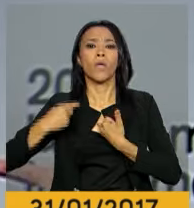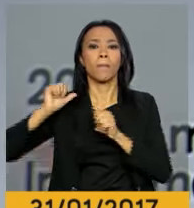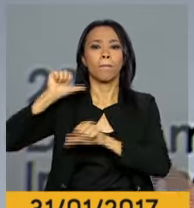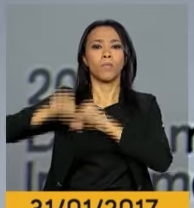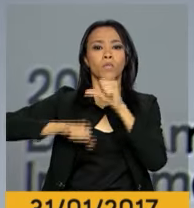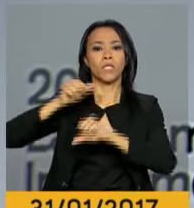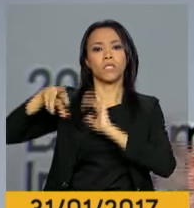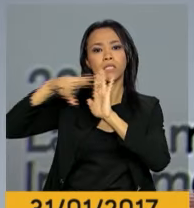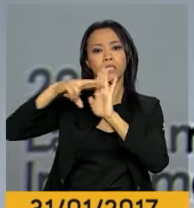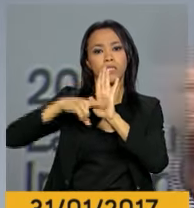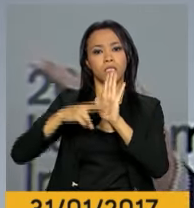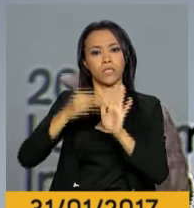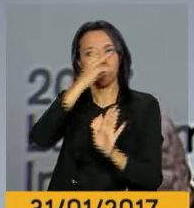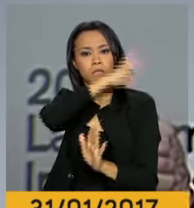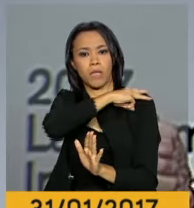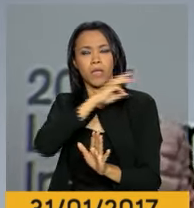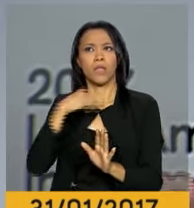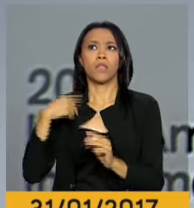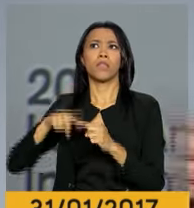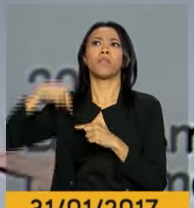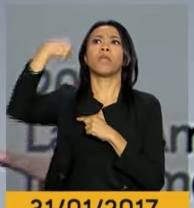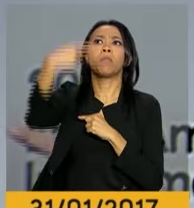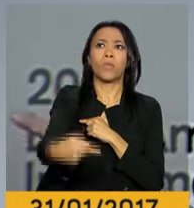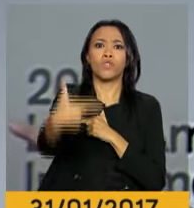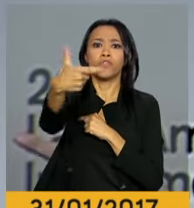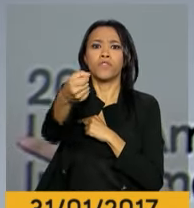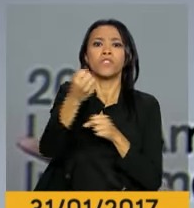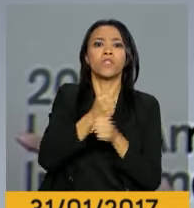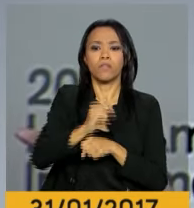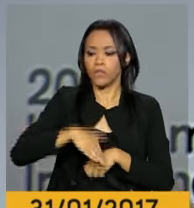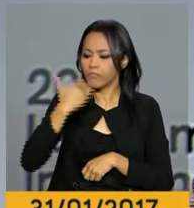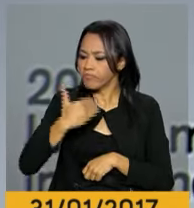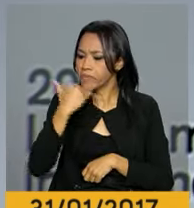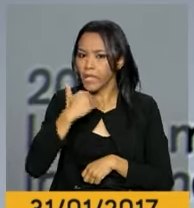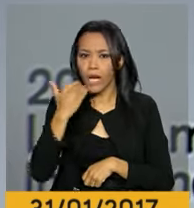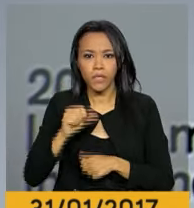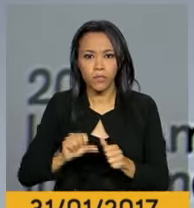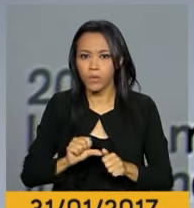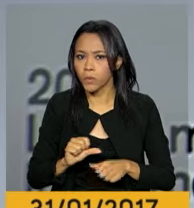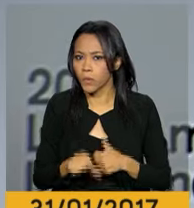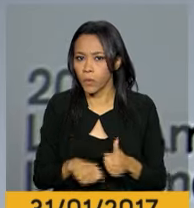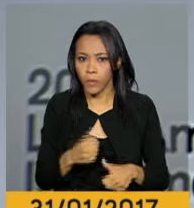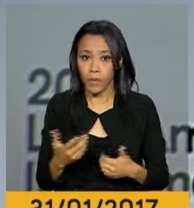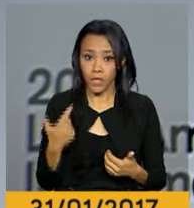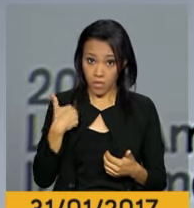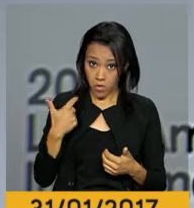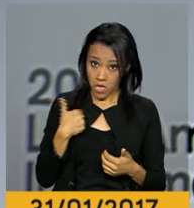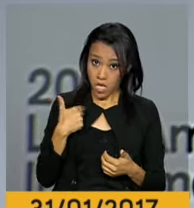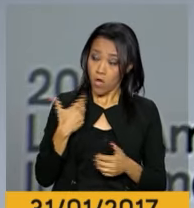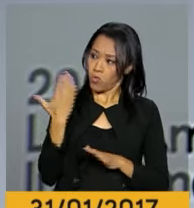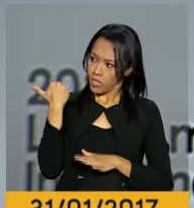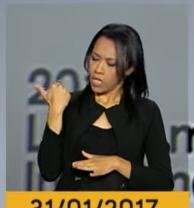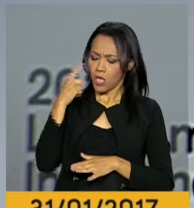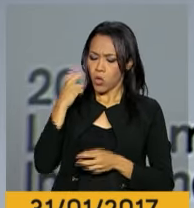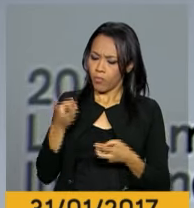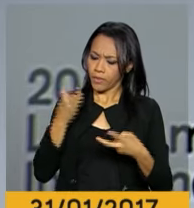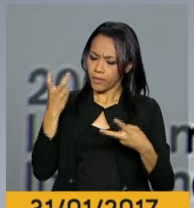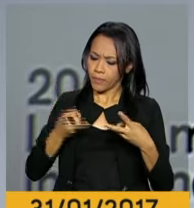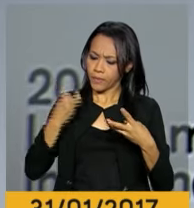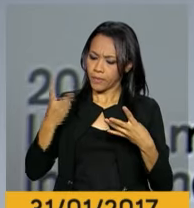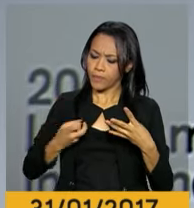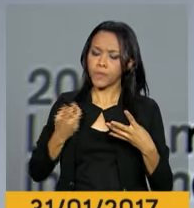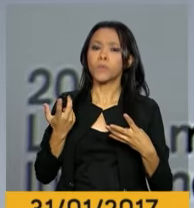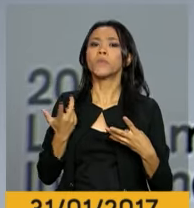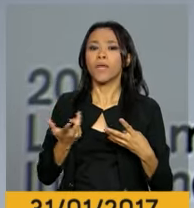médio passou-se um período de 20 anos e nada de reforma do ensino médio as coisas que eu detectei e todos detectaram foi o